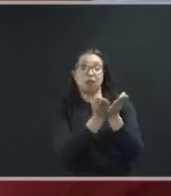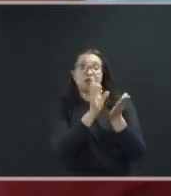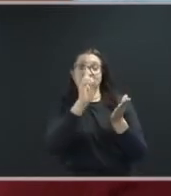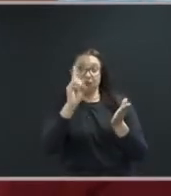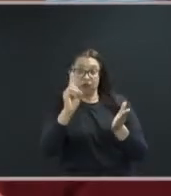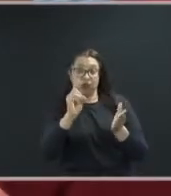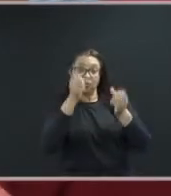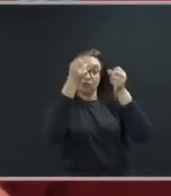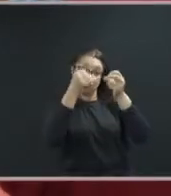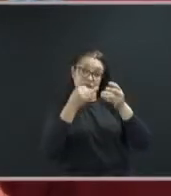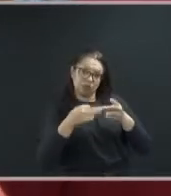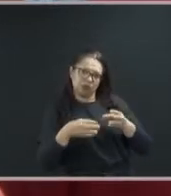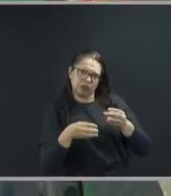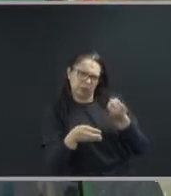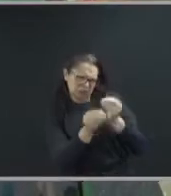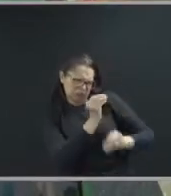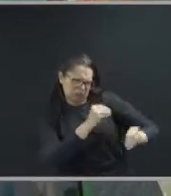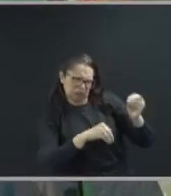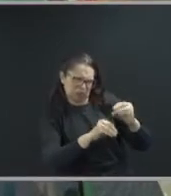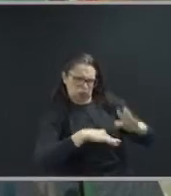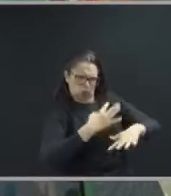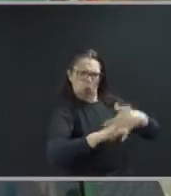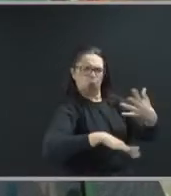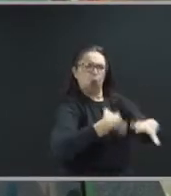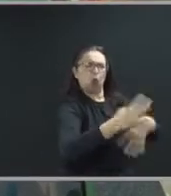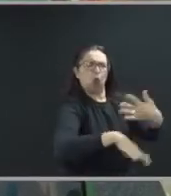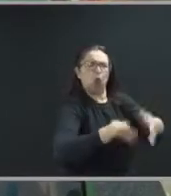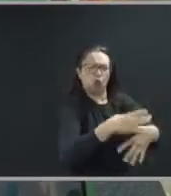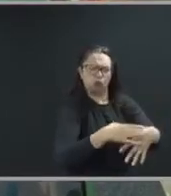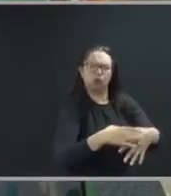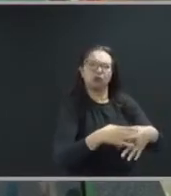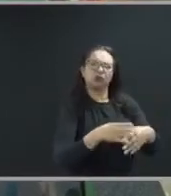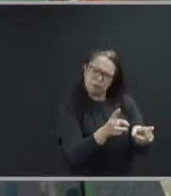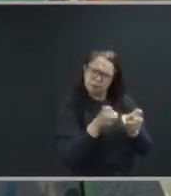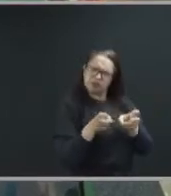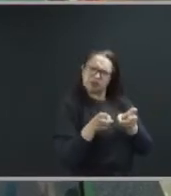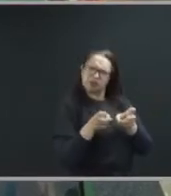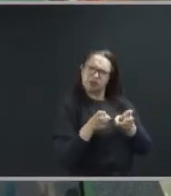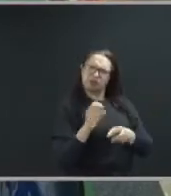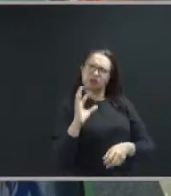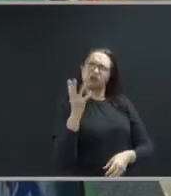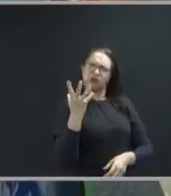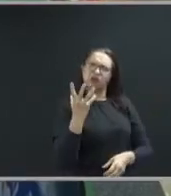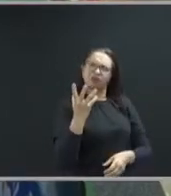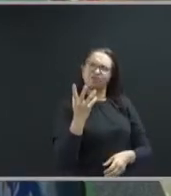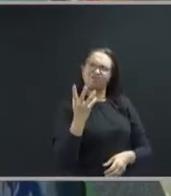pecado. E a gente, pastor, mas o senhor viu que está... Fique em paz, irmão, vai ter coisa pior.